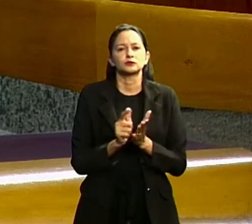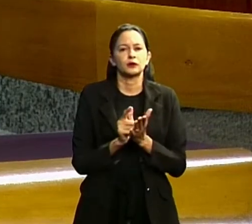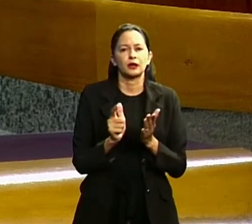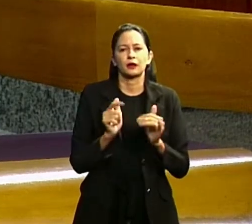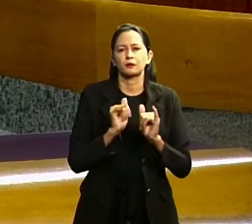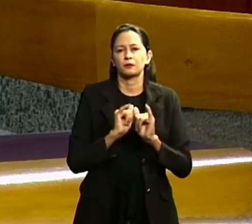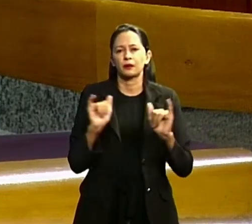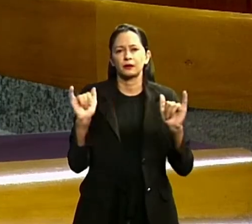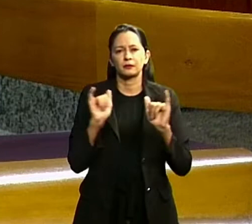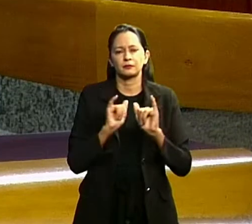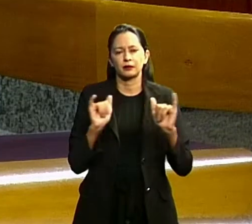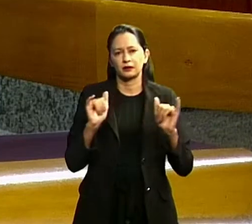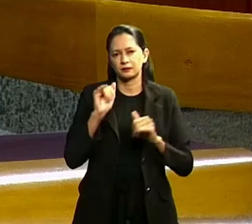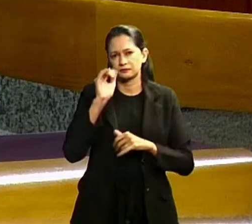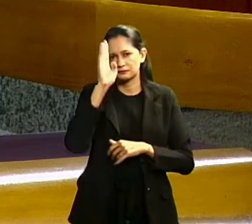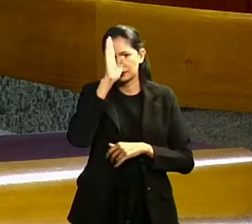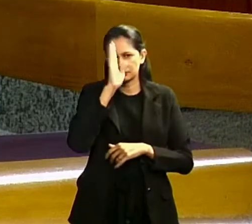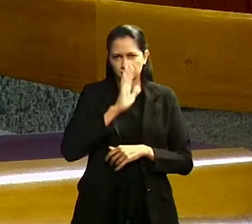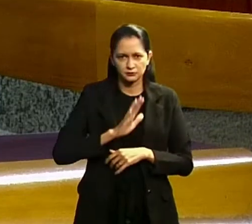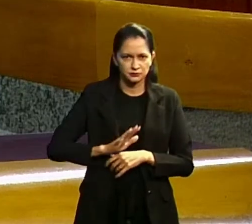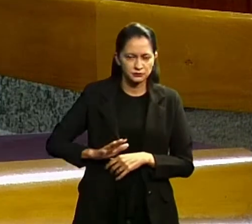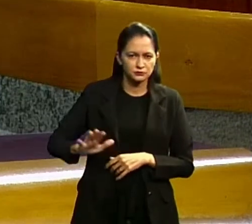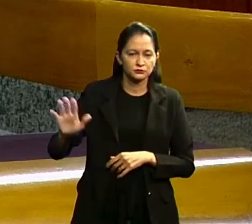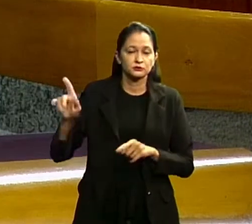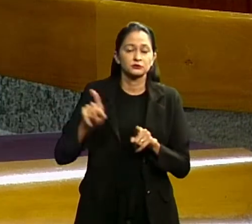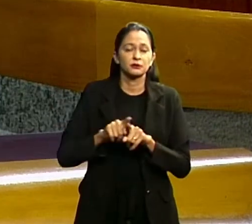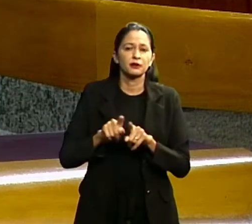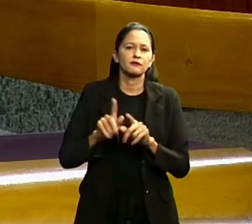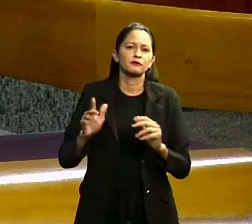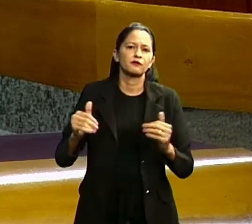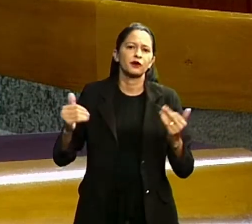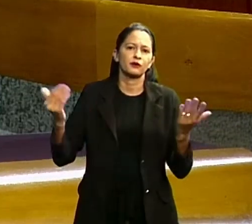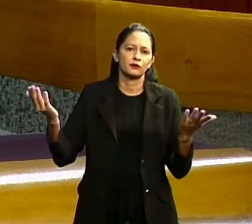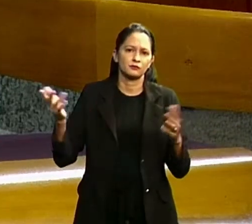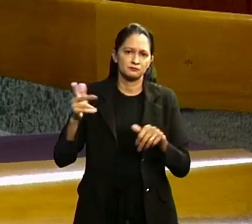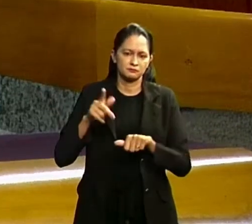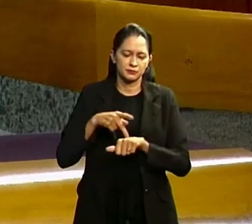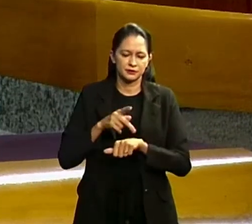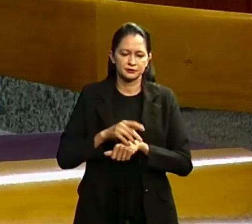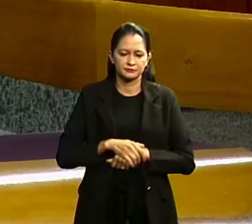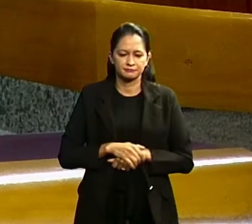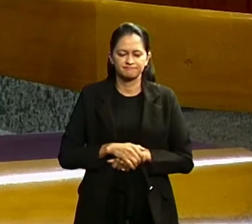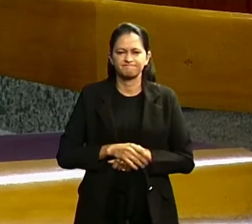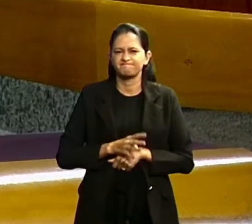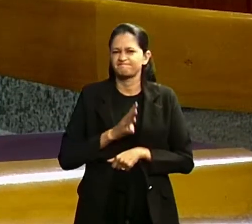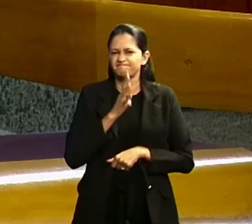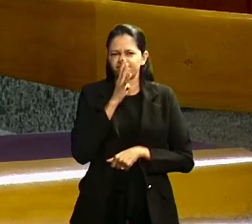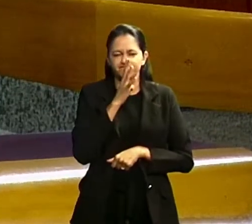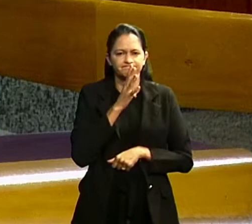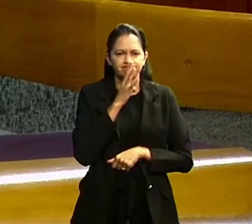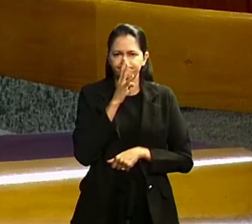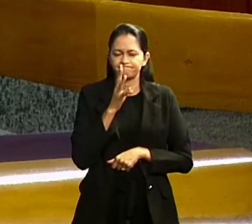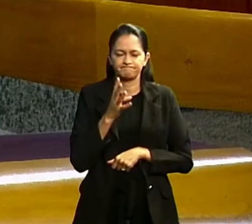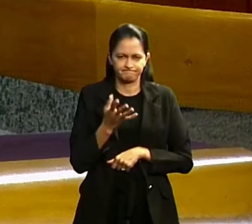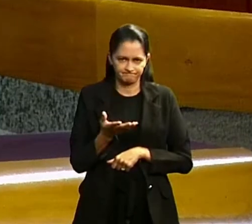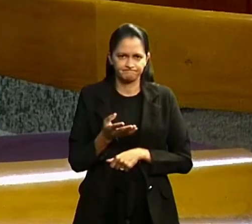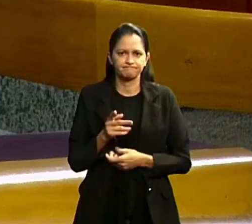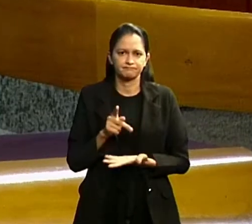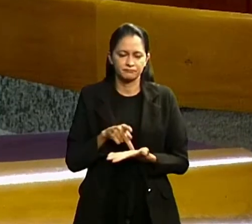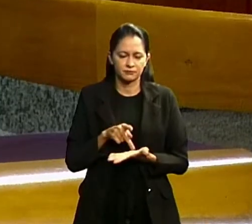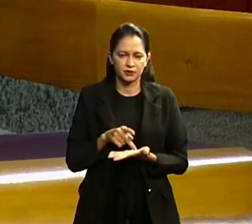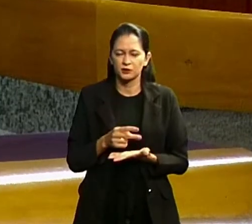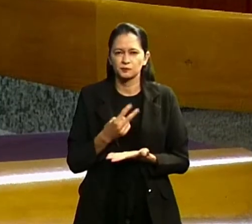manchetes nacional e internacional. Então, algo repudiante mesmo.